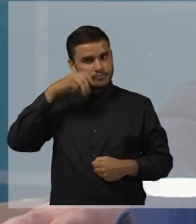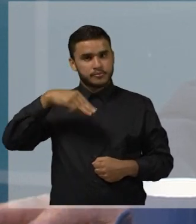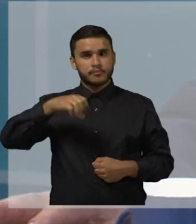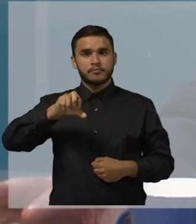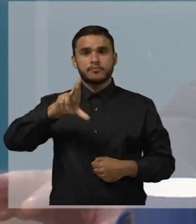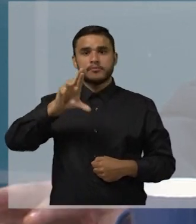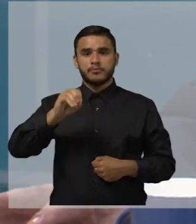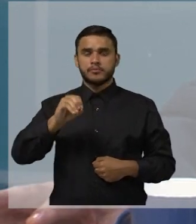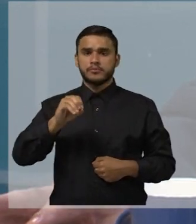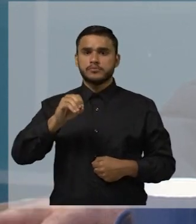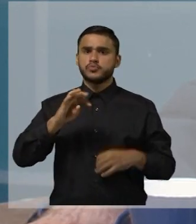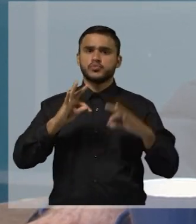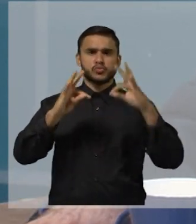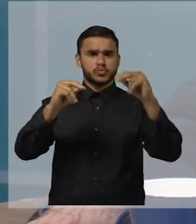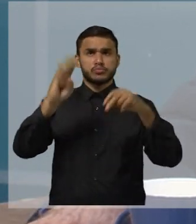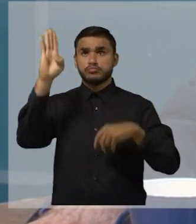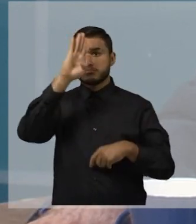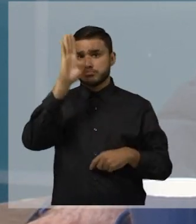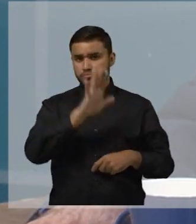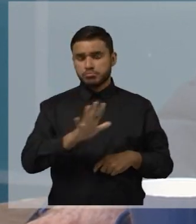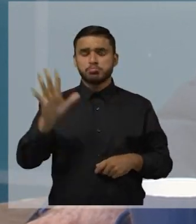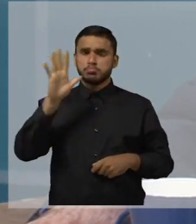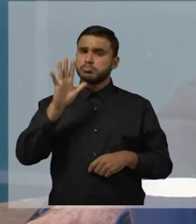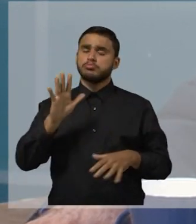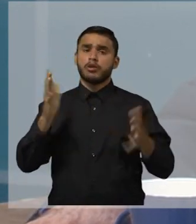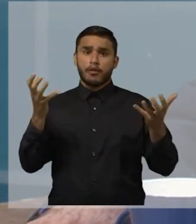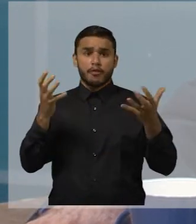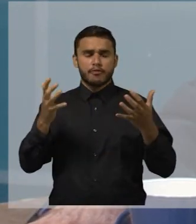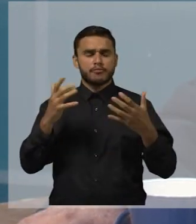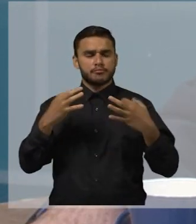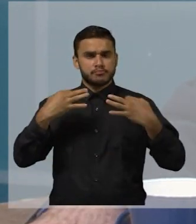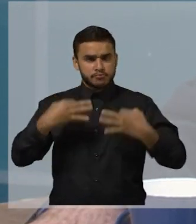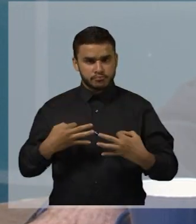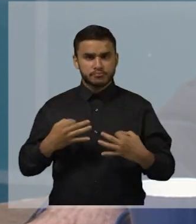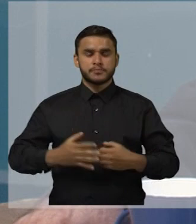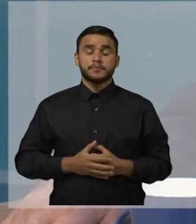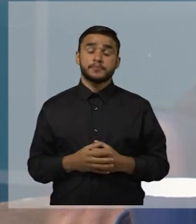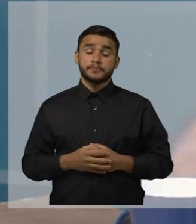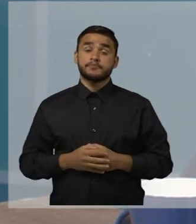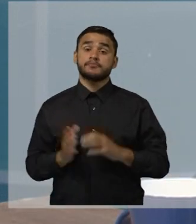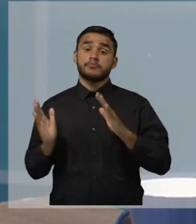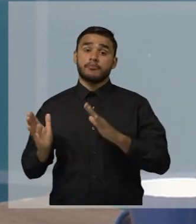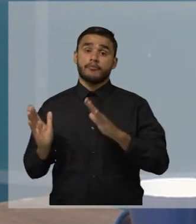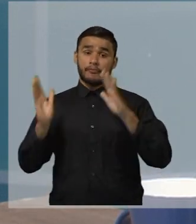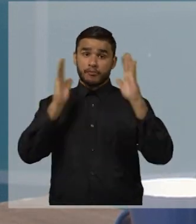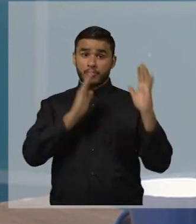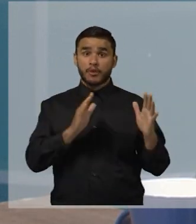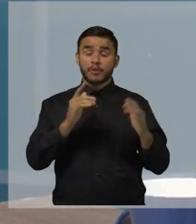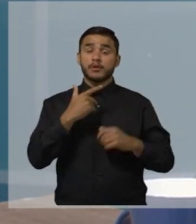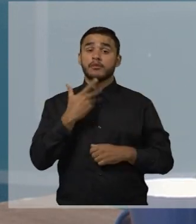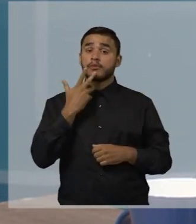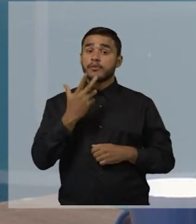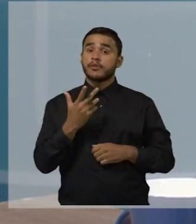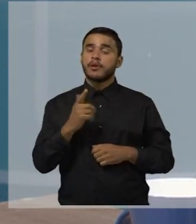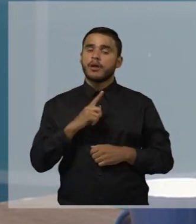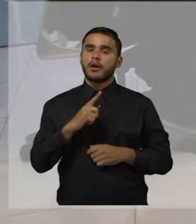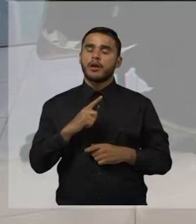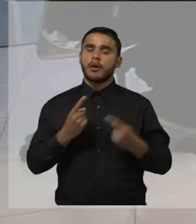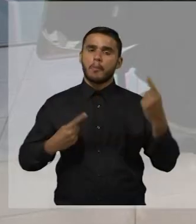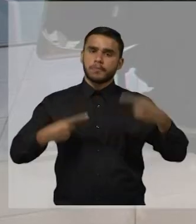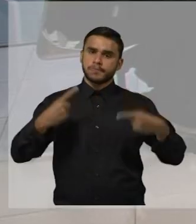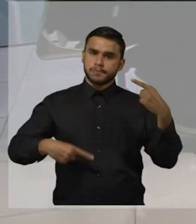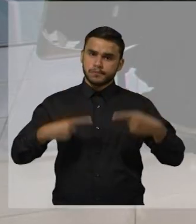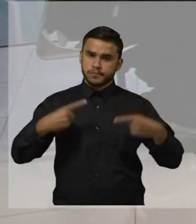combate à corrupção na mão do Moro, que é praticamente quase a unidade nacional. Existe uma âncora